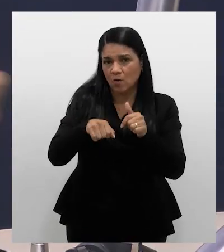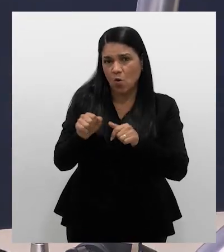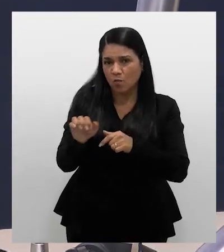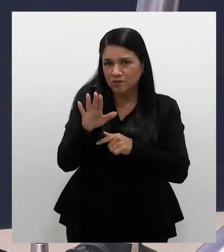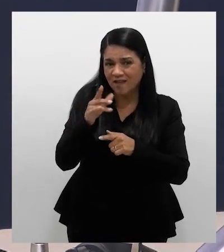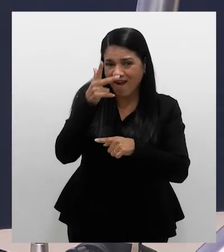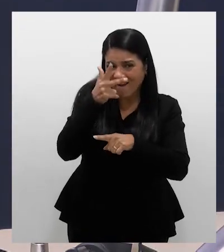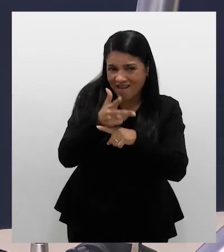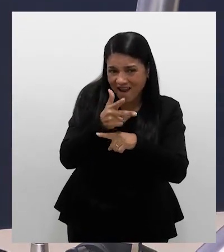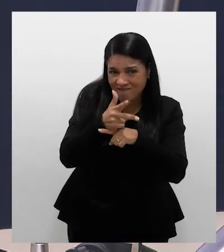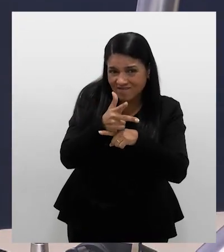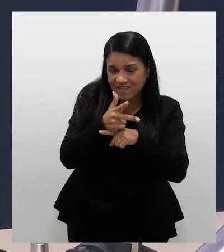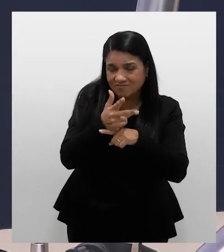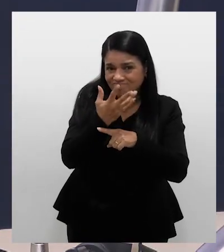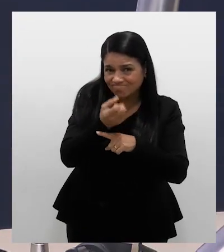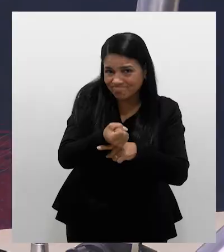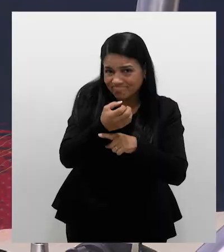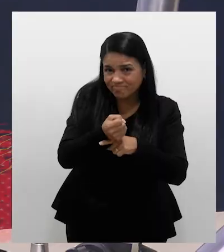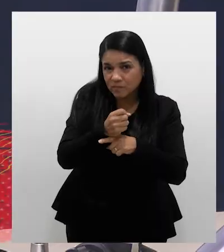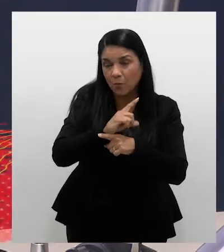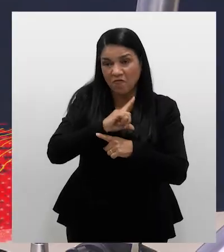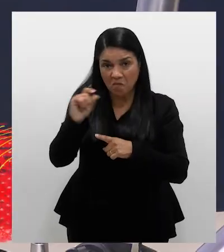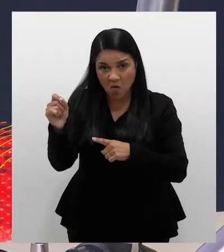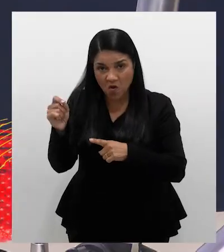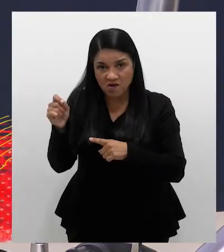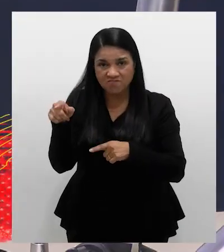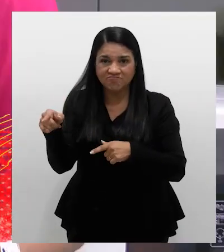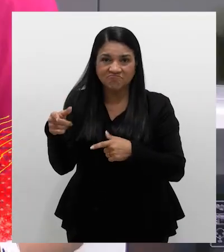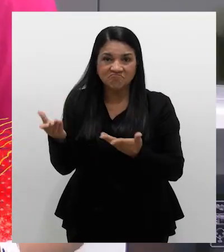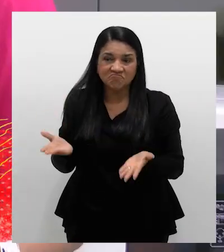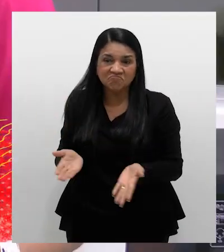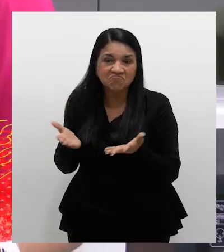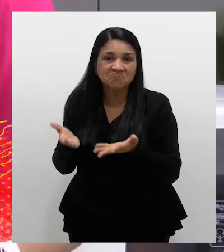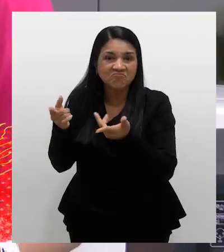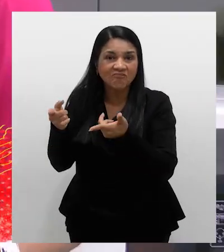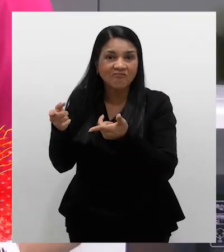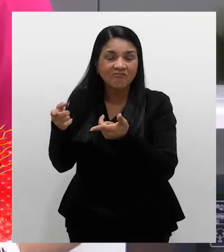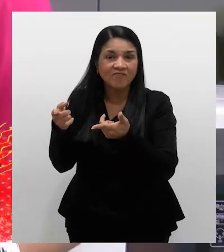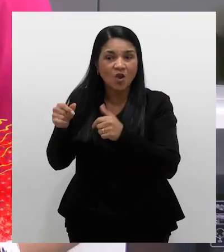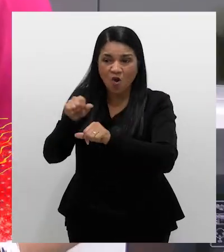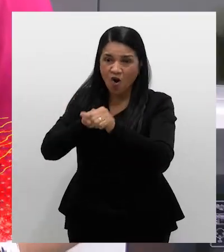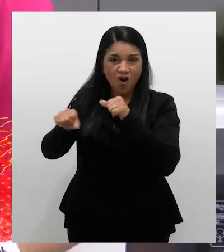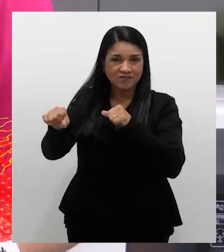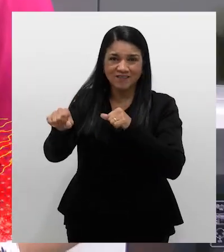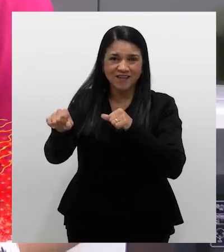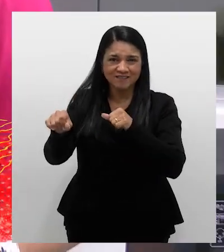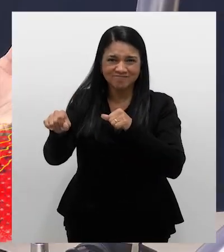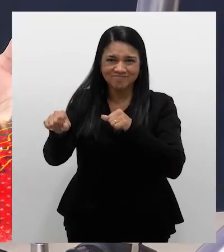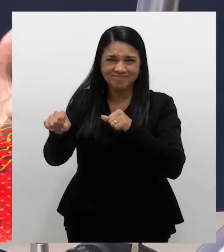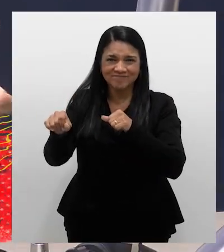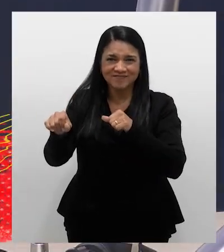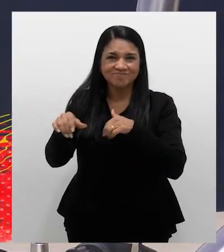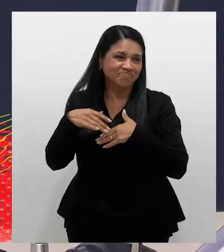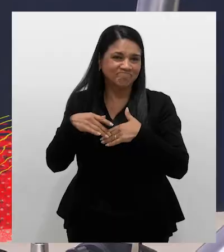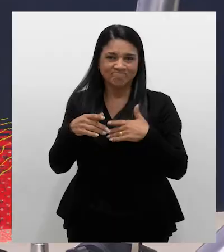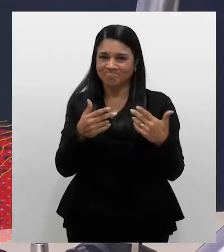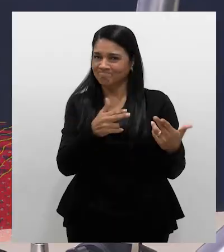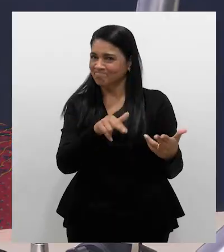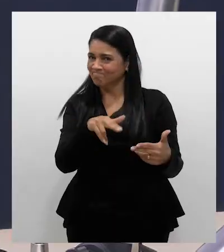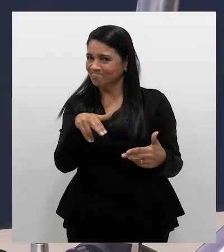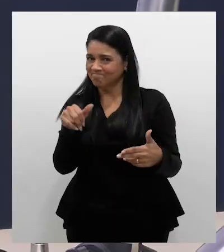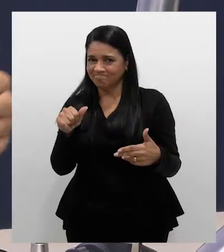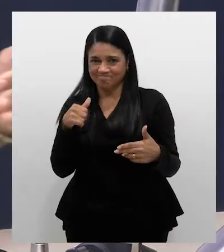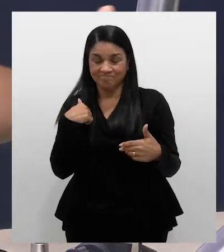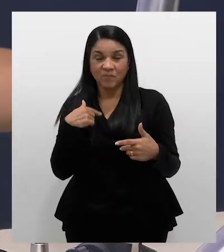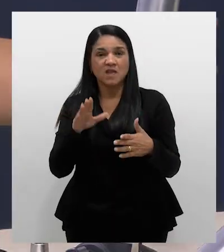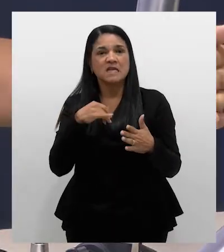grava e vai embora, você dá força para ela continuar fazendo isso. E você não vê o contrário. Engraçado que você não vê o contrário. É muito fácil